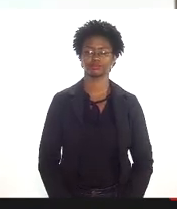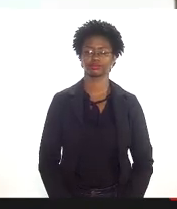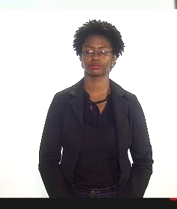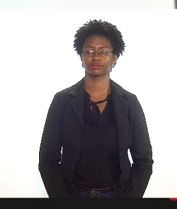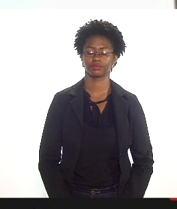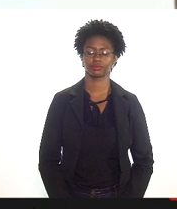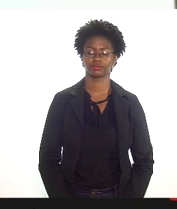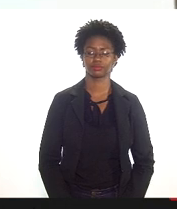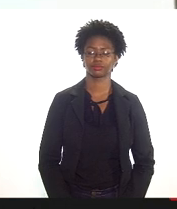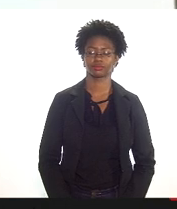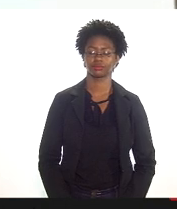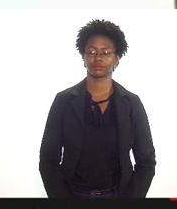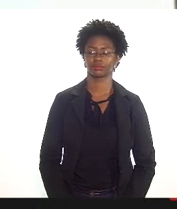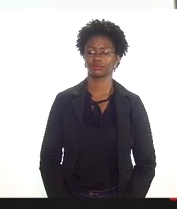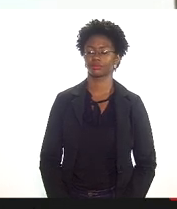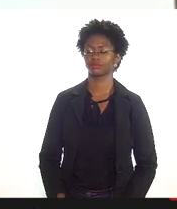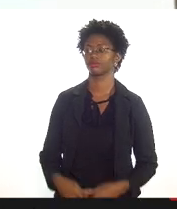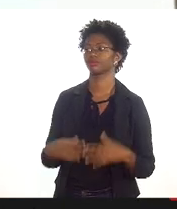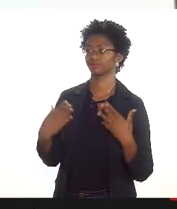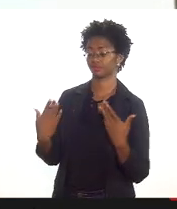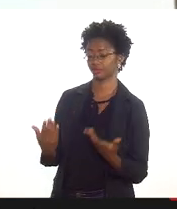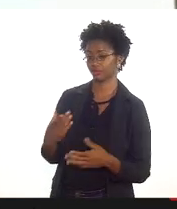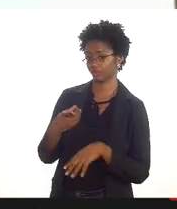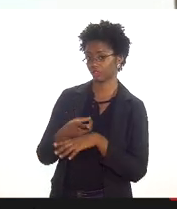Doutora Karine,